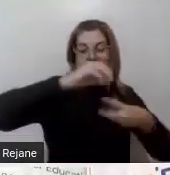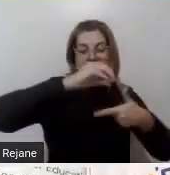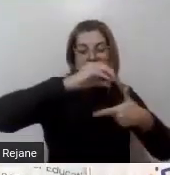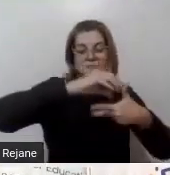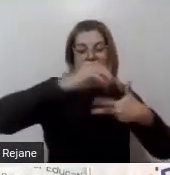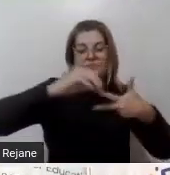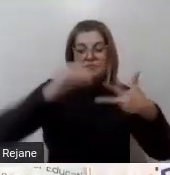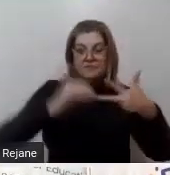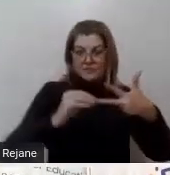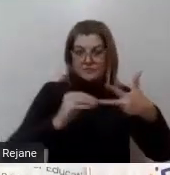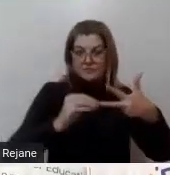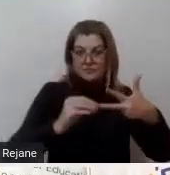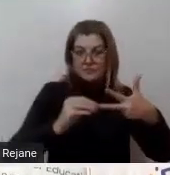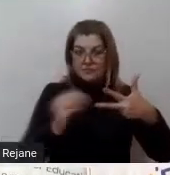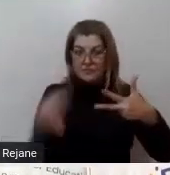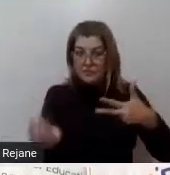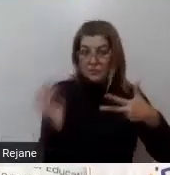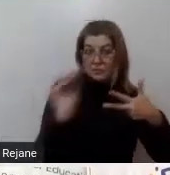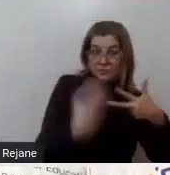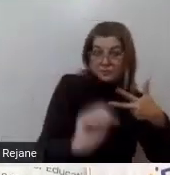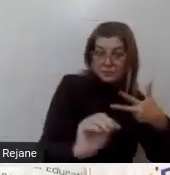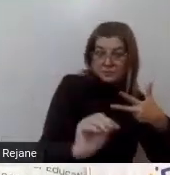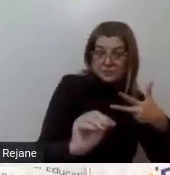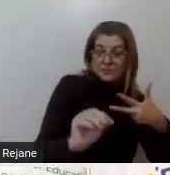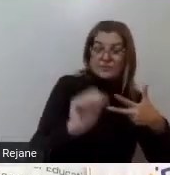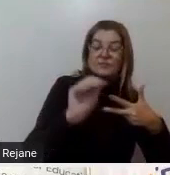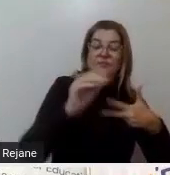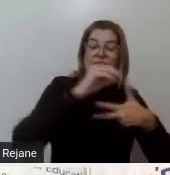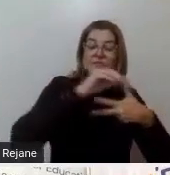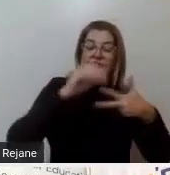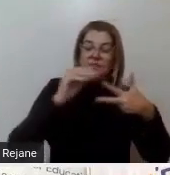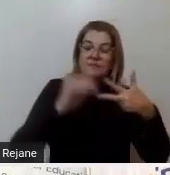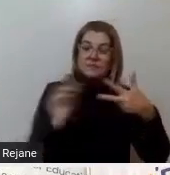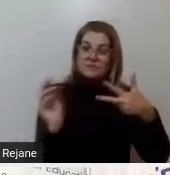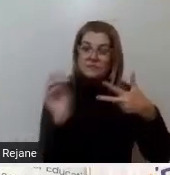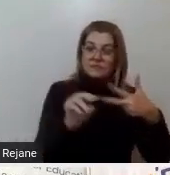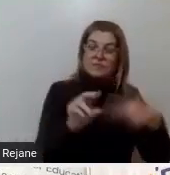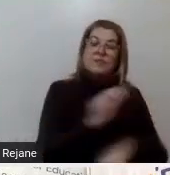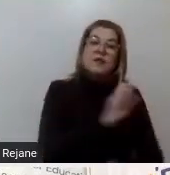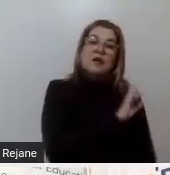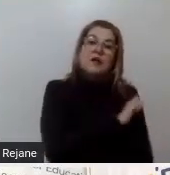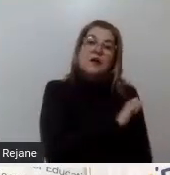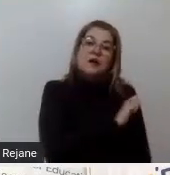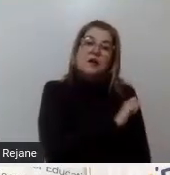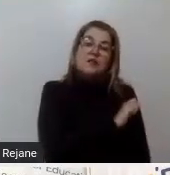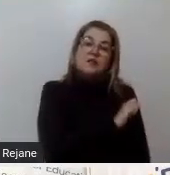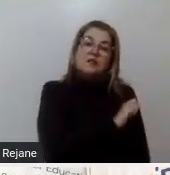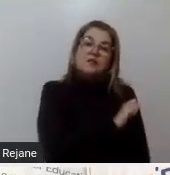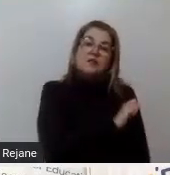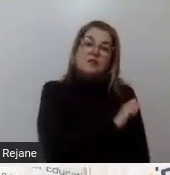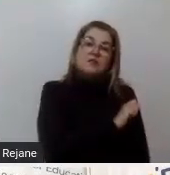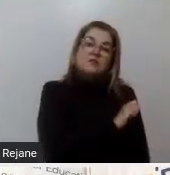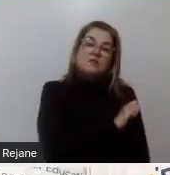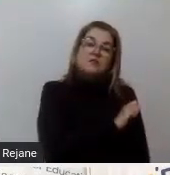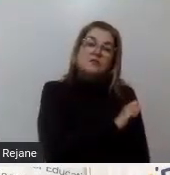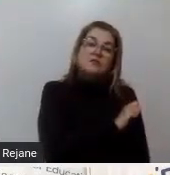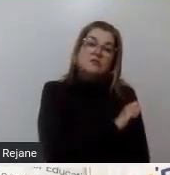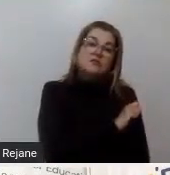tá? Então, eu vou colocar aqui Enem, só para que os alunos tenham